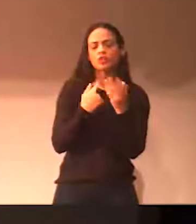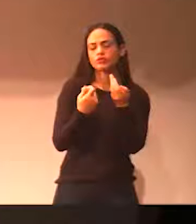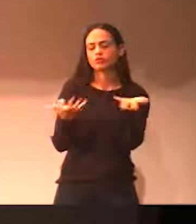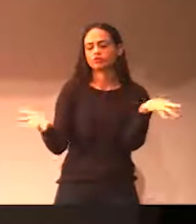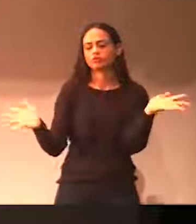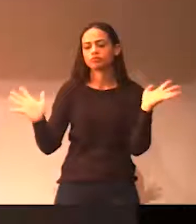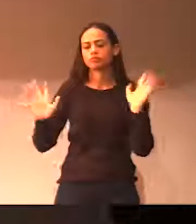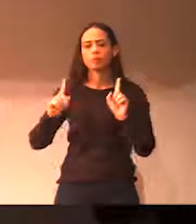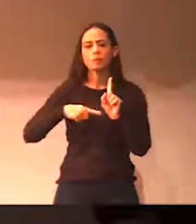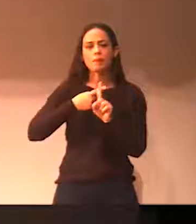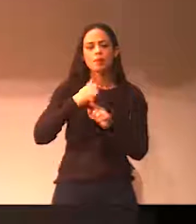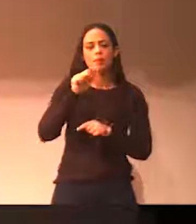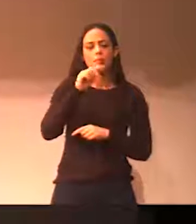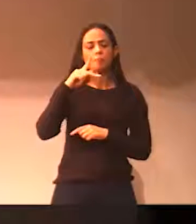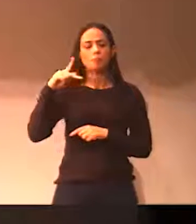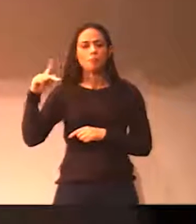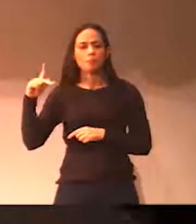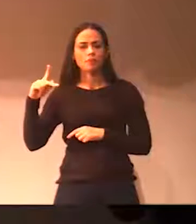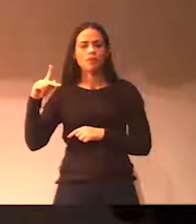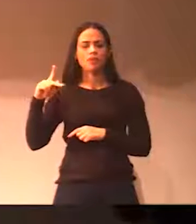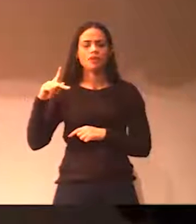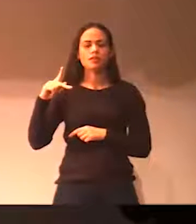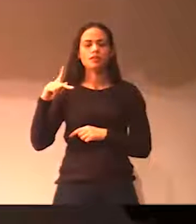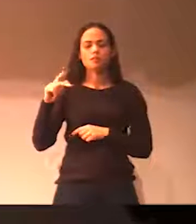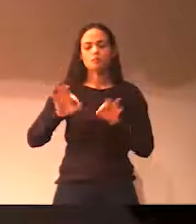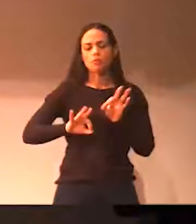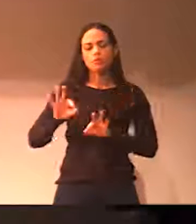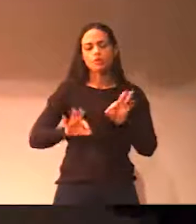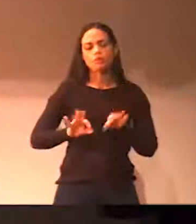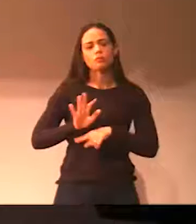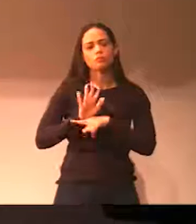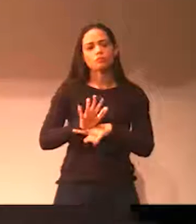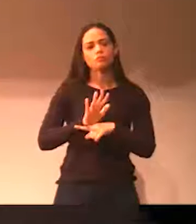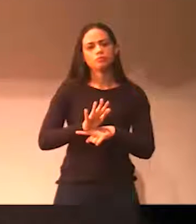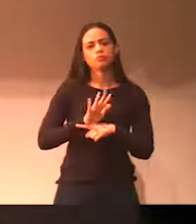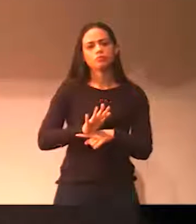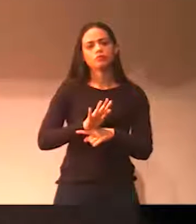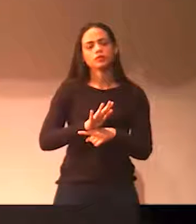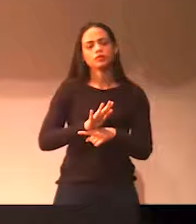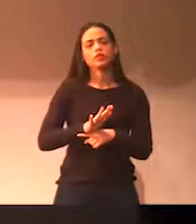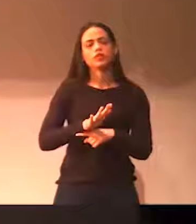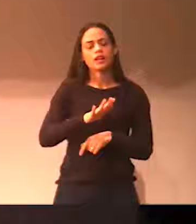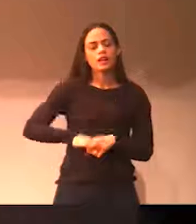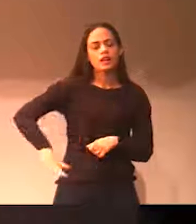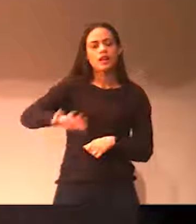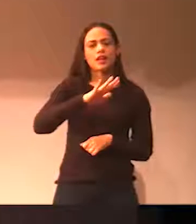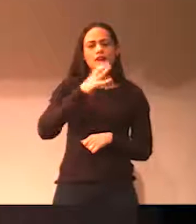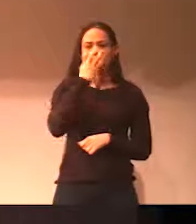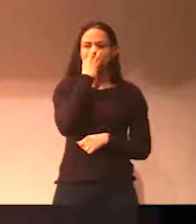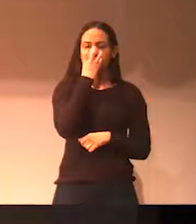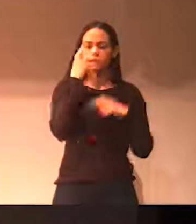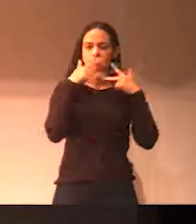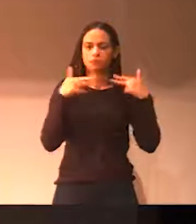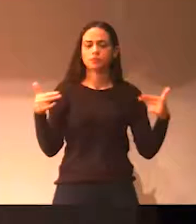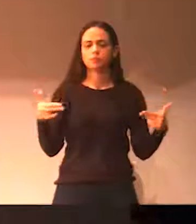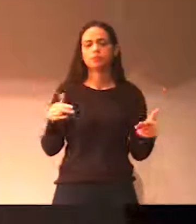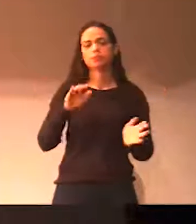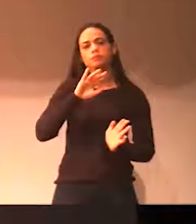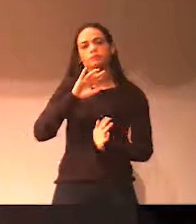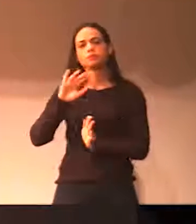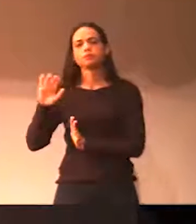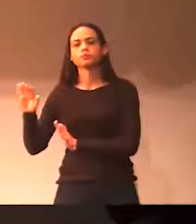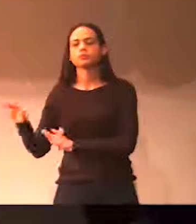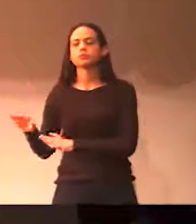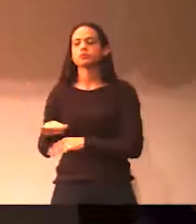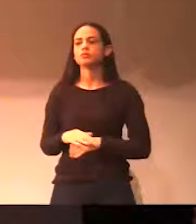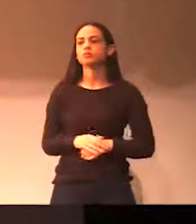da Unidade de Saúde Animal deve estar iniciando também. Para terminar rapidamente, eu queria falar do plano diretor, Rodrigo. Nós pedimos